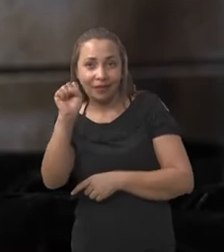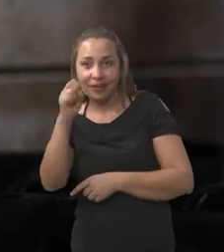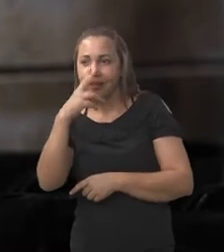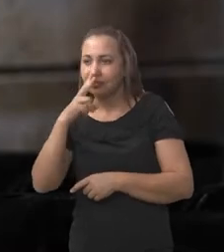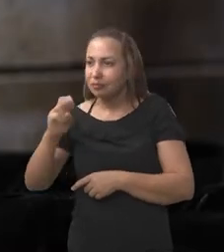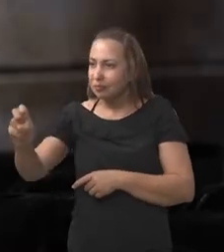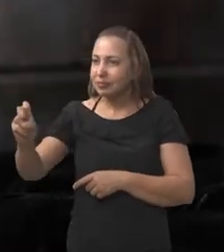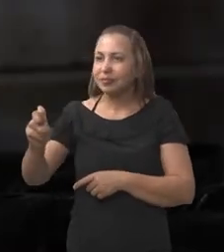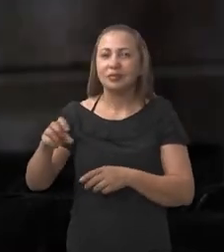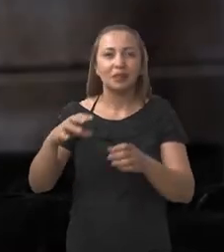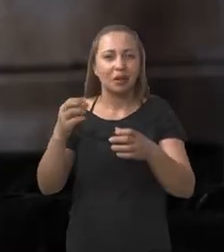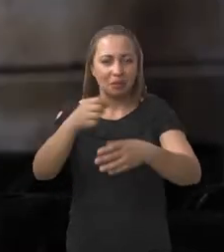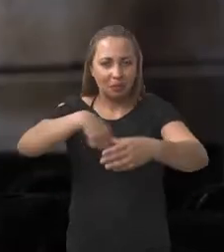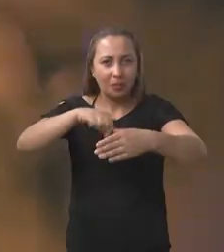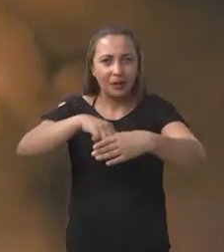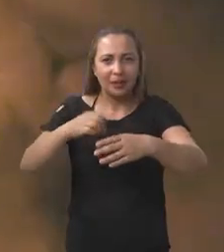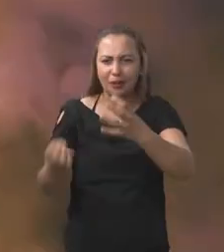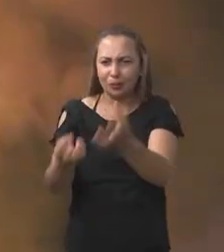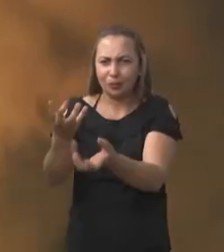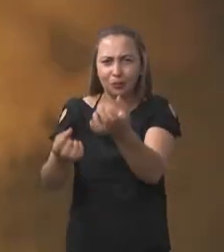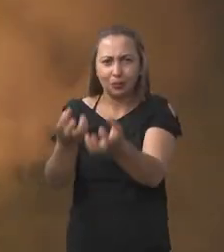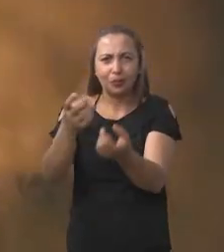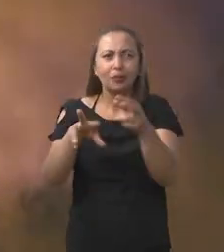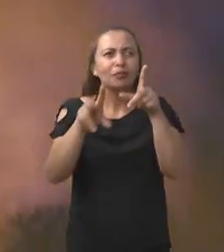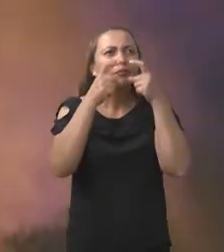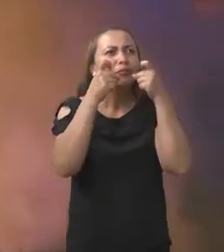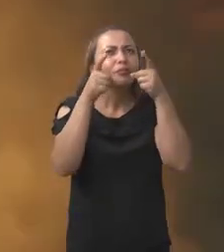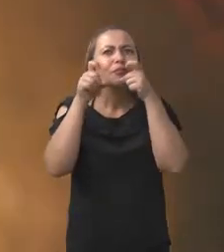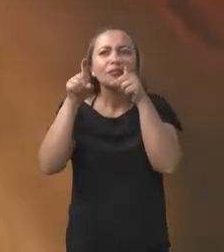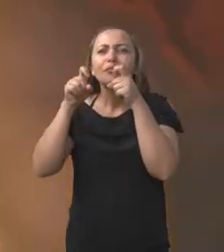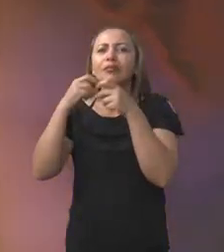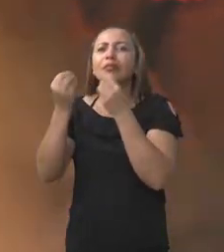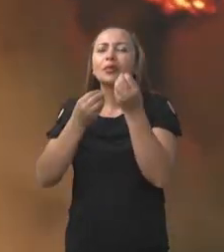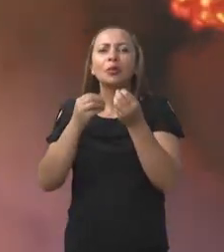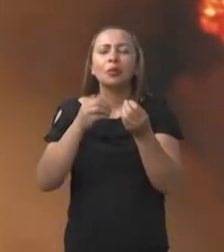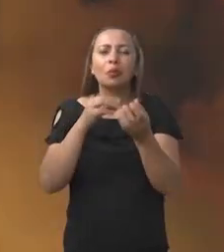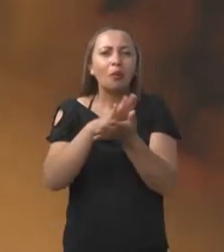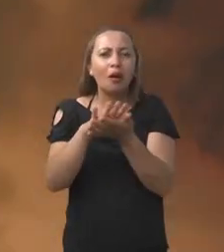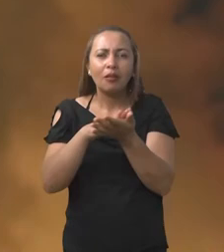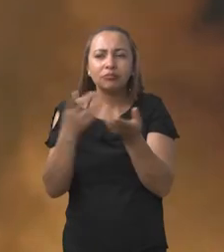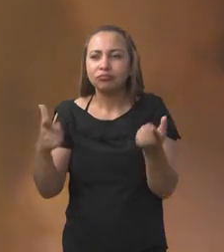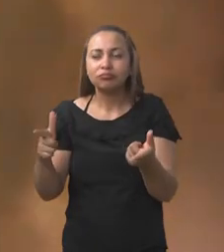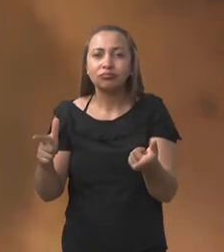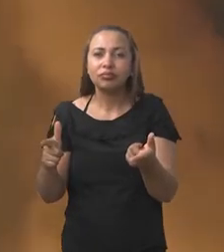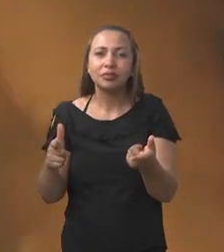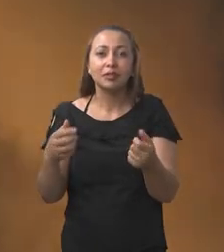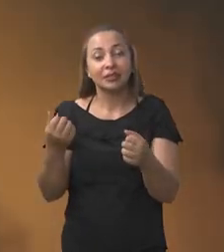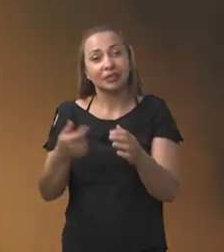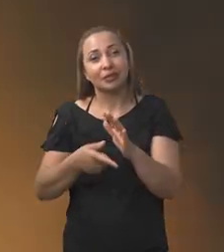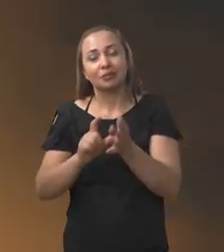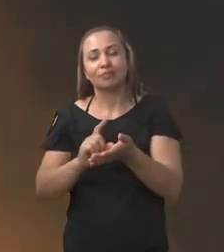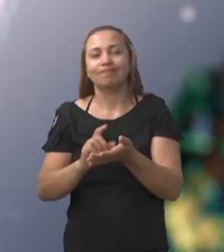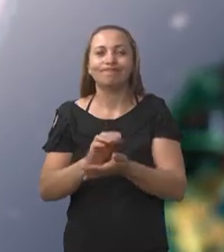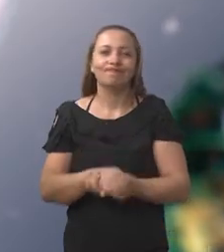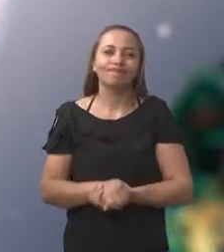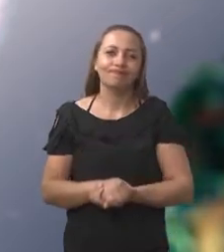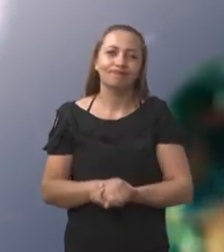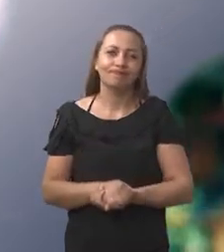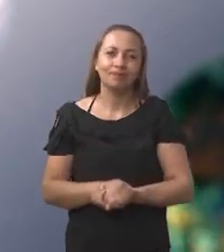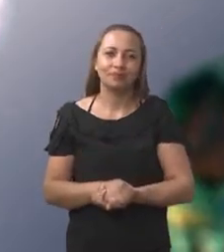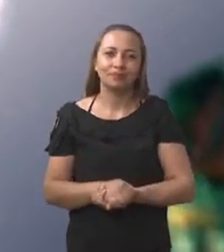gás, panelas queimadas, incêndios elétricos. Tudo isso é detectado de forma rápida e precoce por meio do olfato.